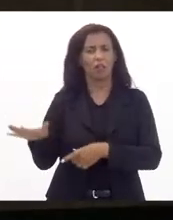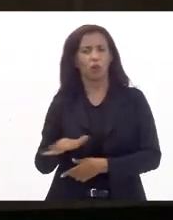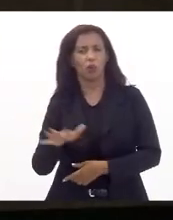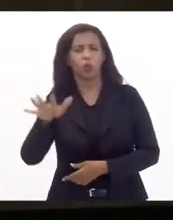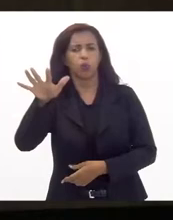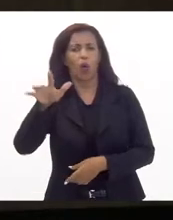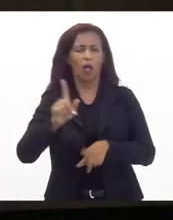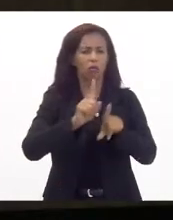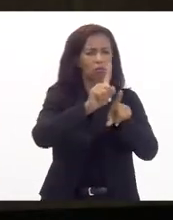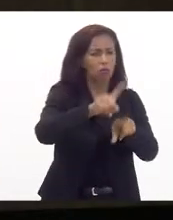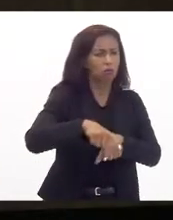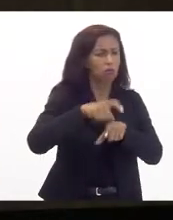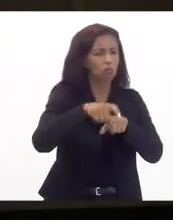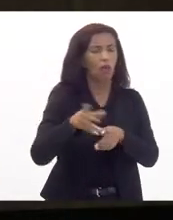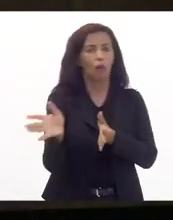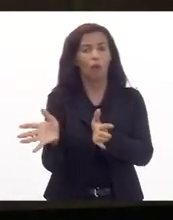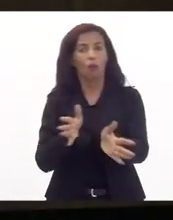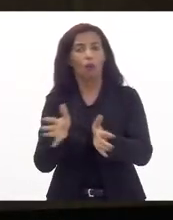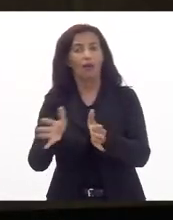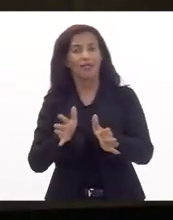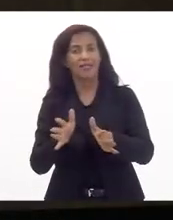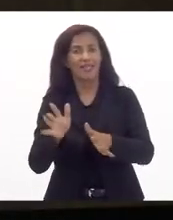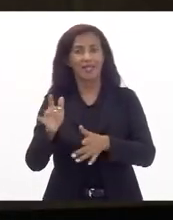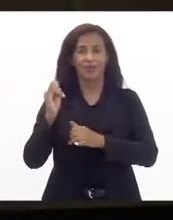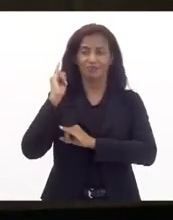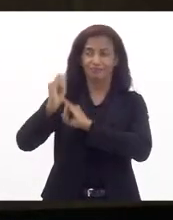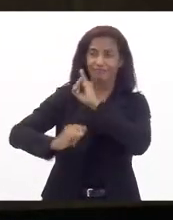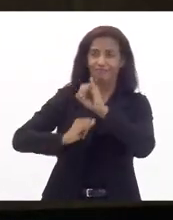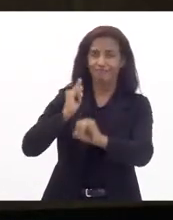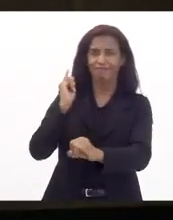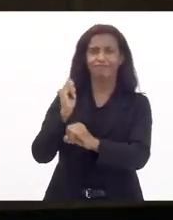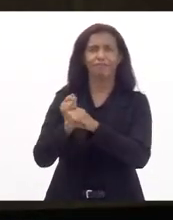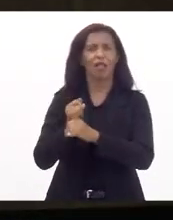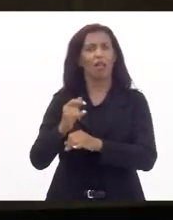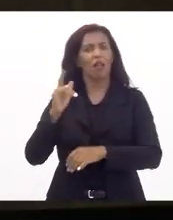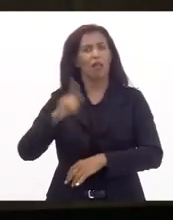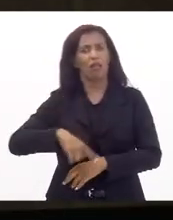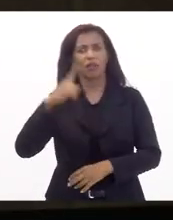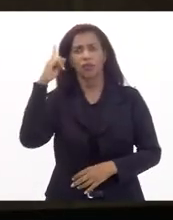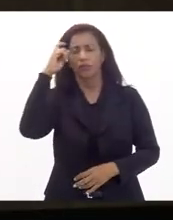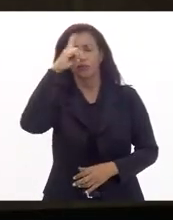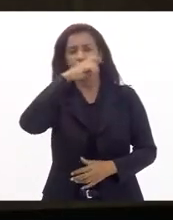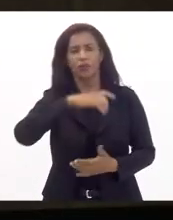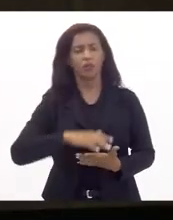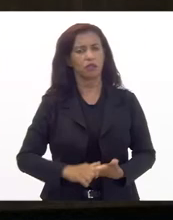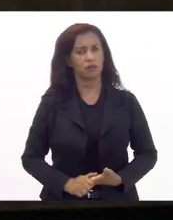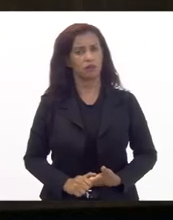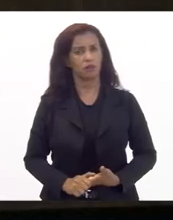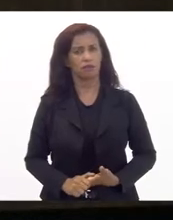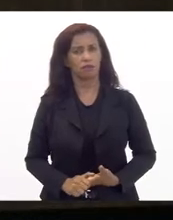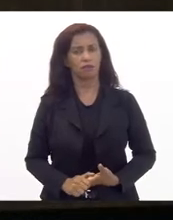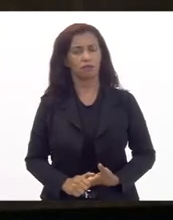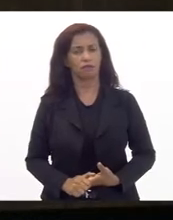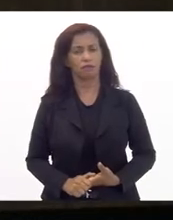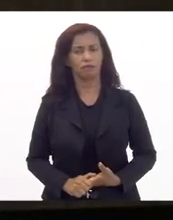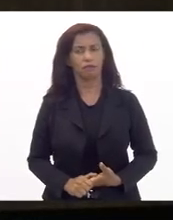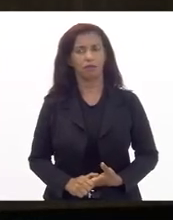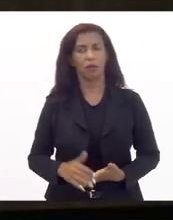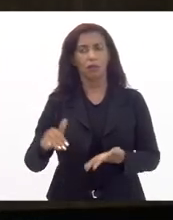nos meios Morais enfim o acesso às redes sociais no acesso à internet ainda é muito raro ver uma